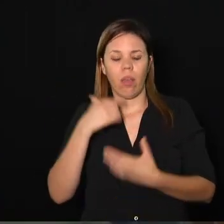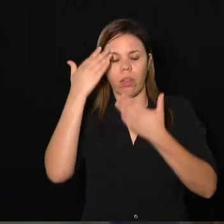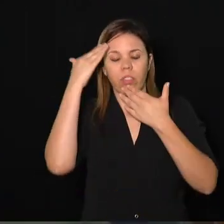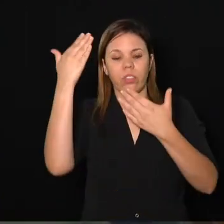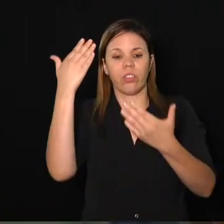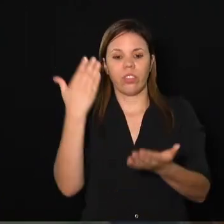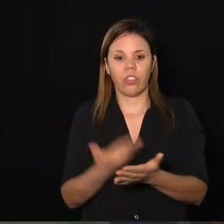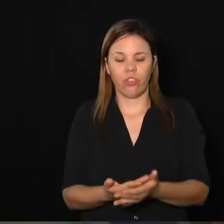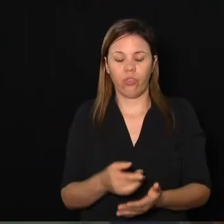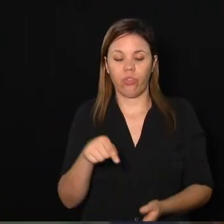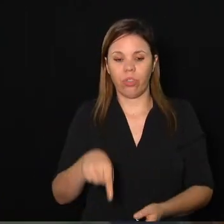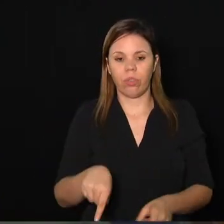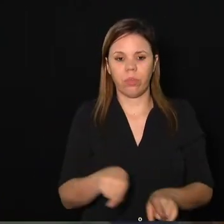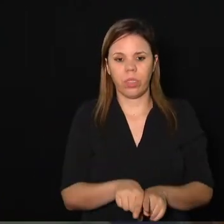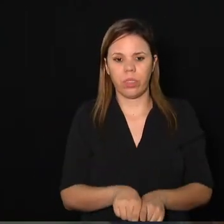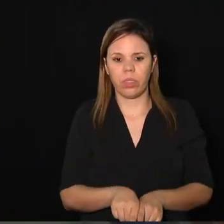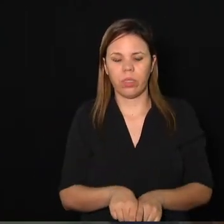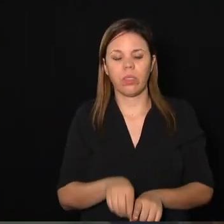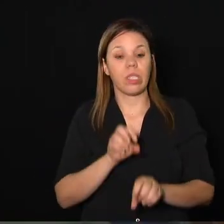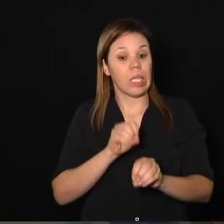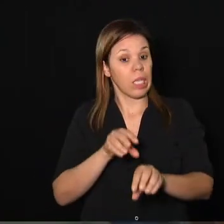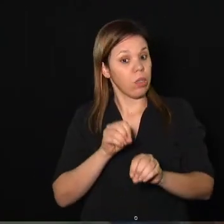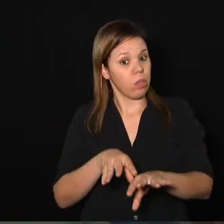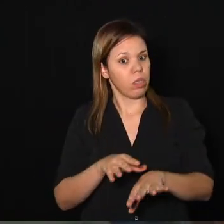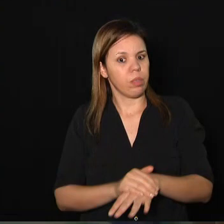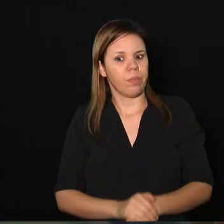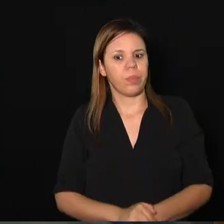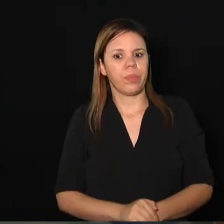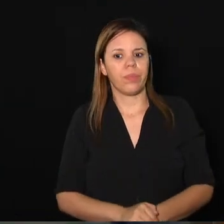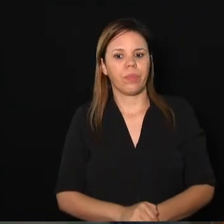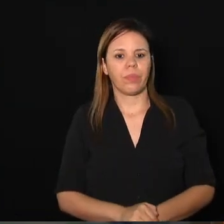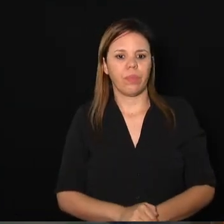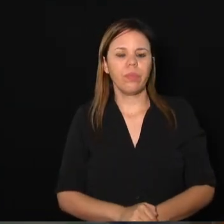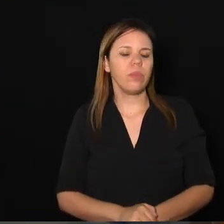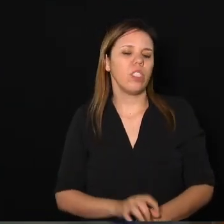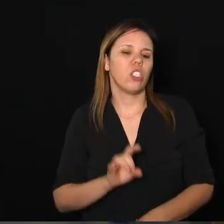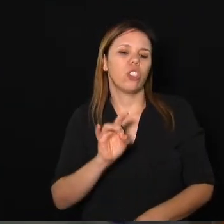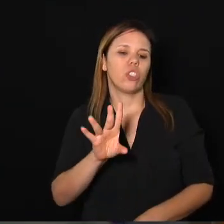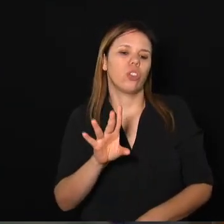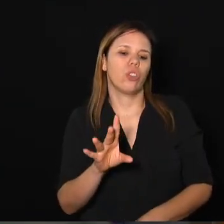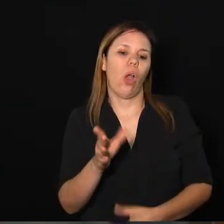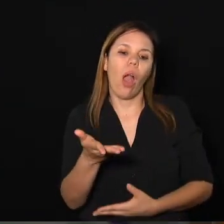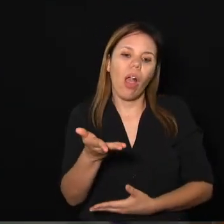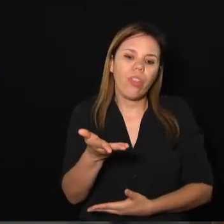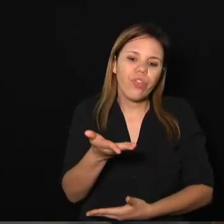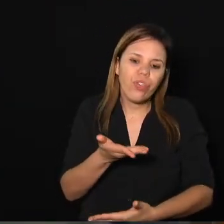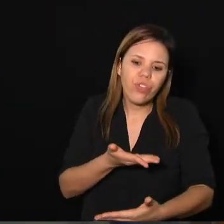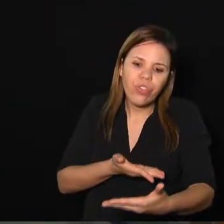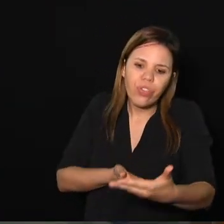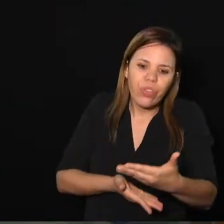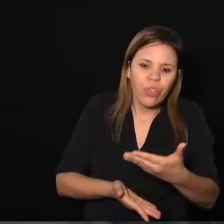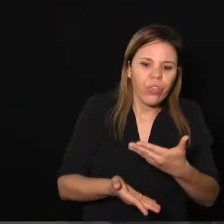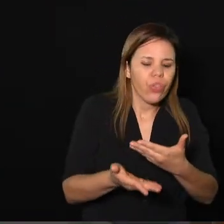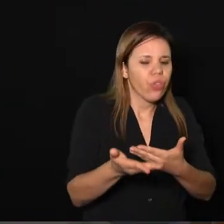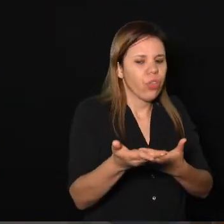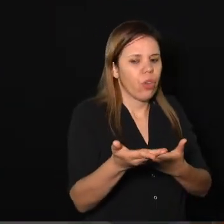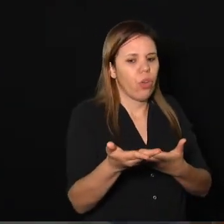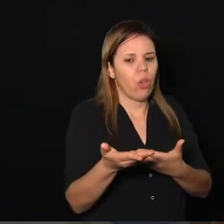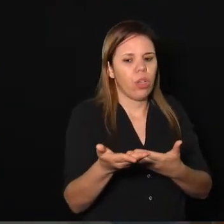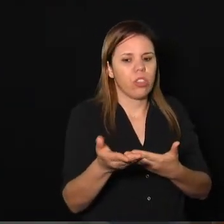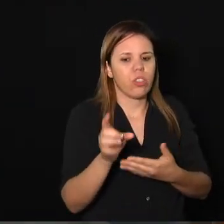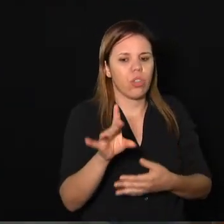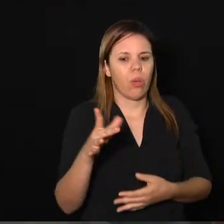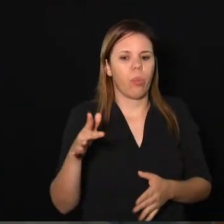optometria é muito importante a gente falar em educação porque não é a toque de caixa que se quer resolver a situação da saúde visual